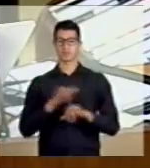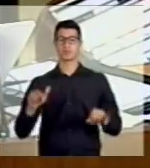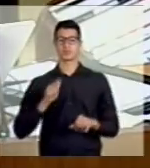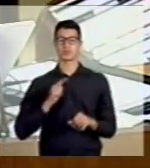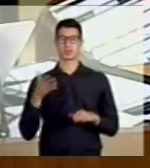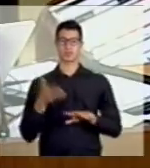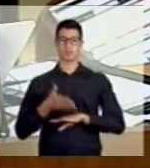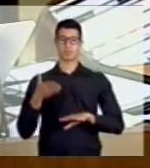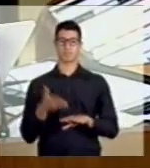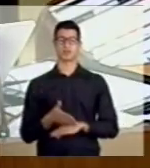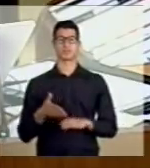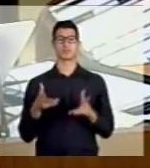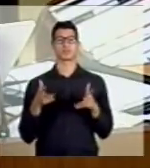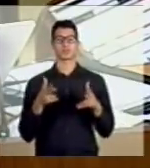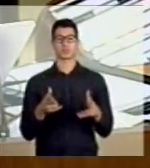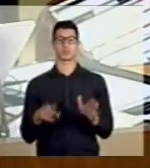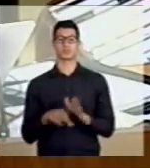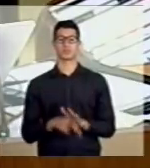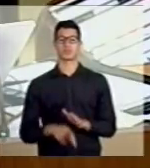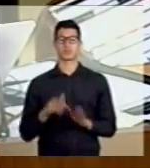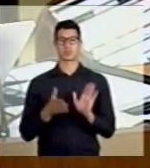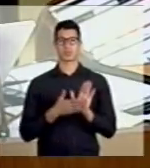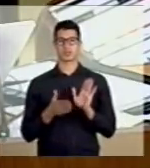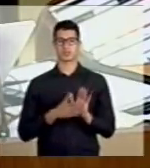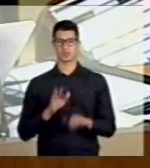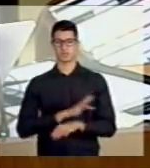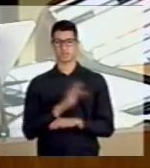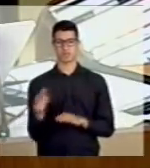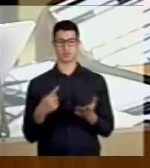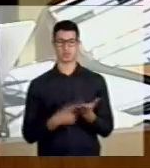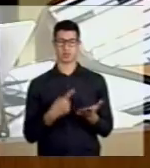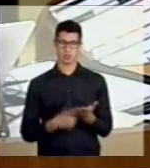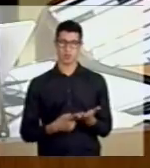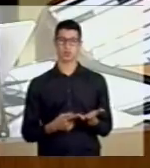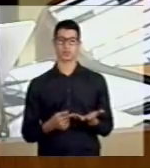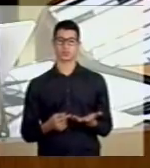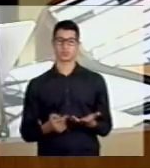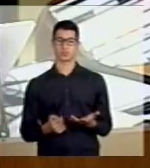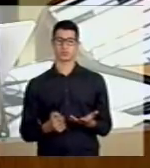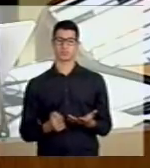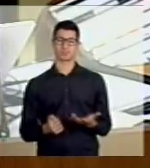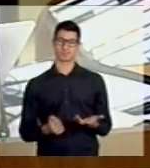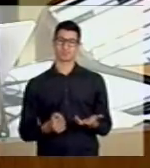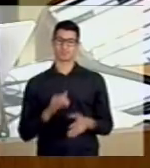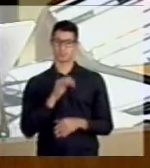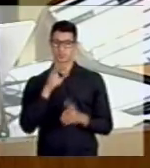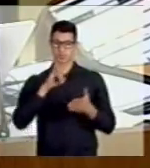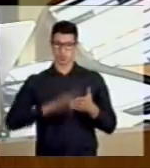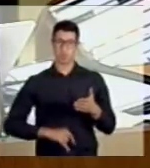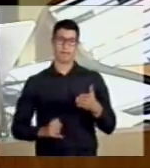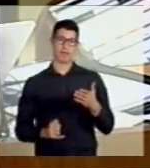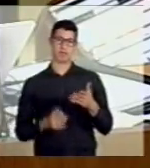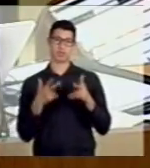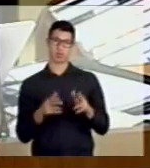participado como interveniente das tratativas para a formalização do acordo, cito documento